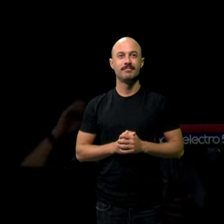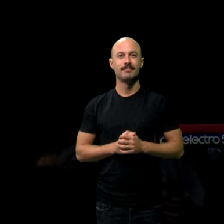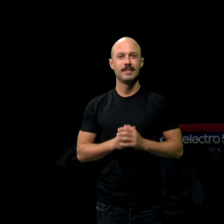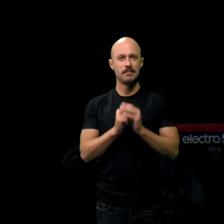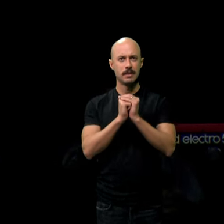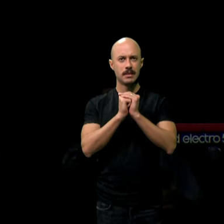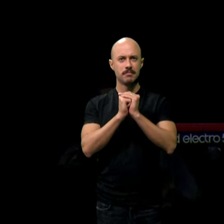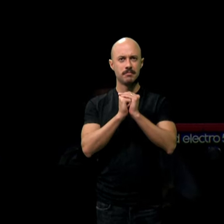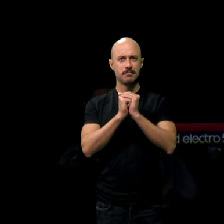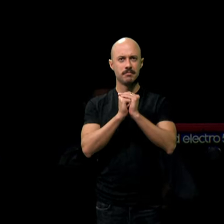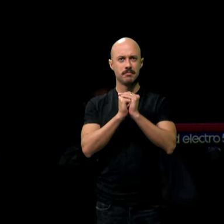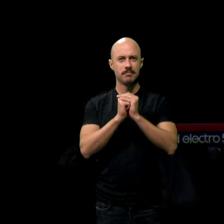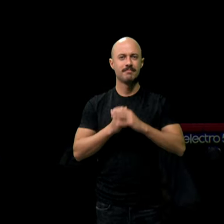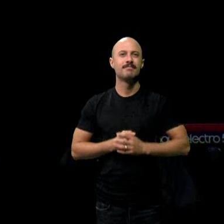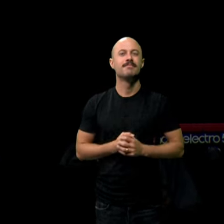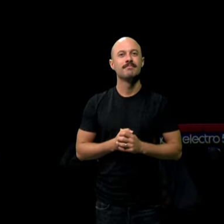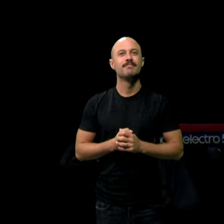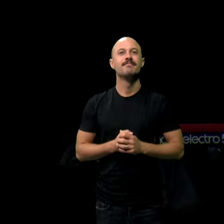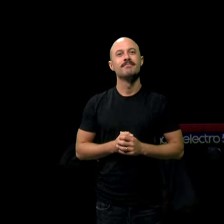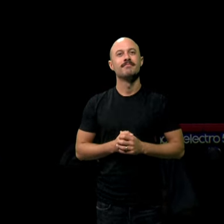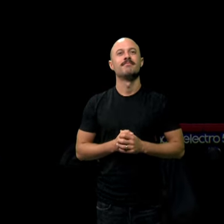Amém?